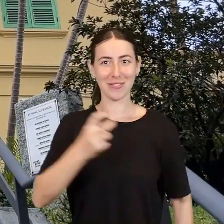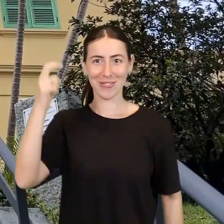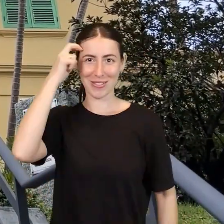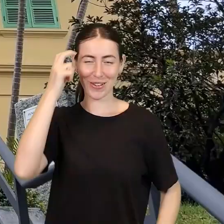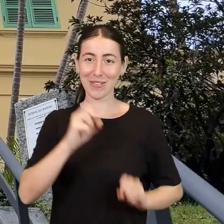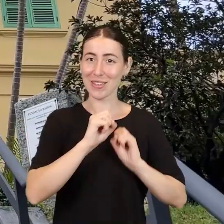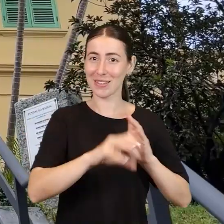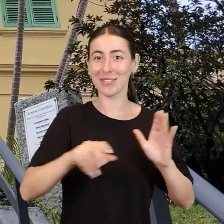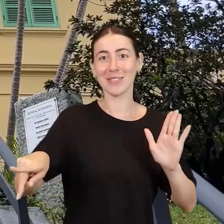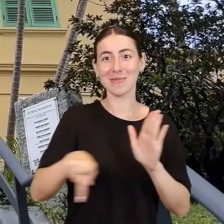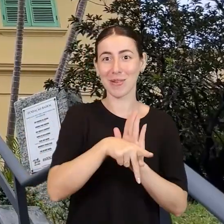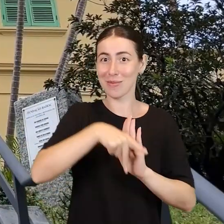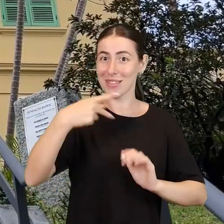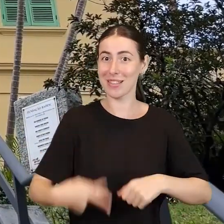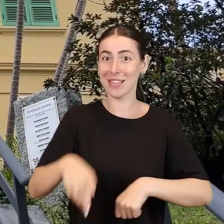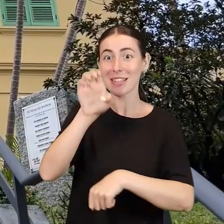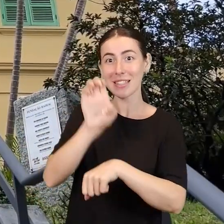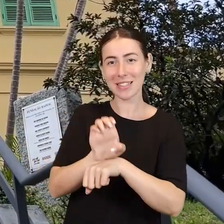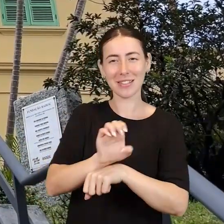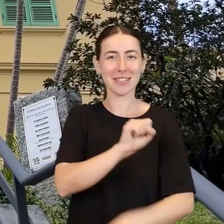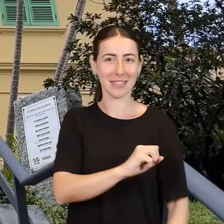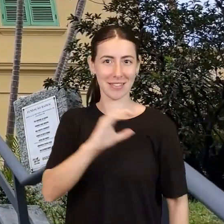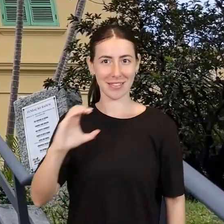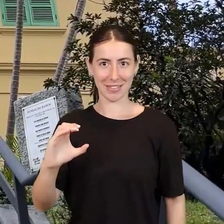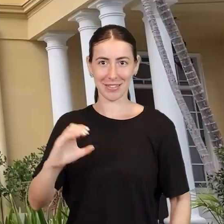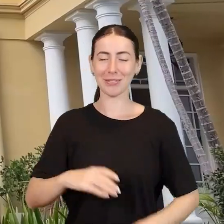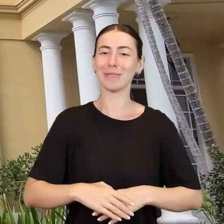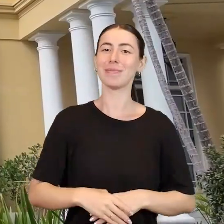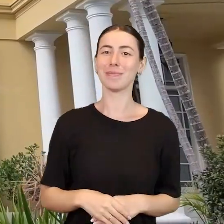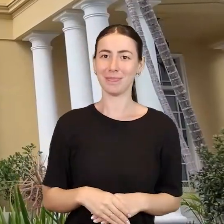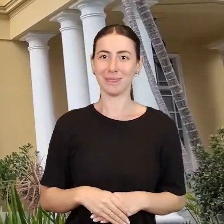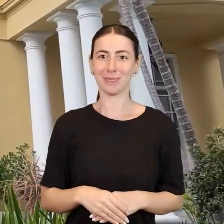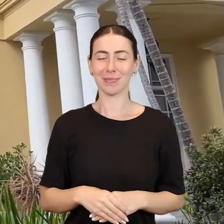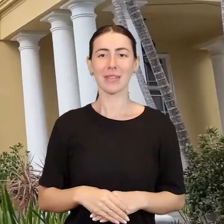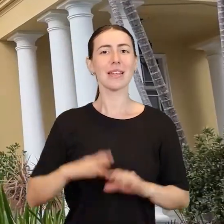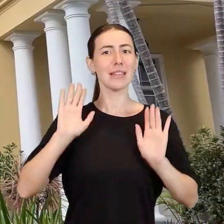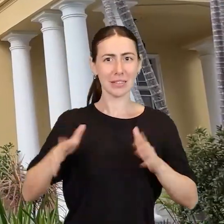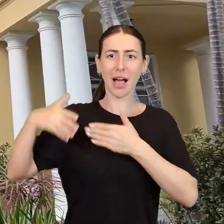artístico, cultural e educacional no âmbito do estado de Santa Catarina.